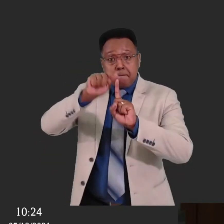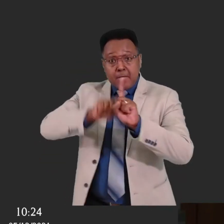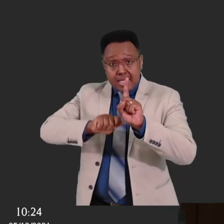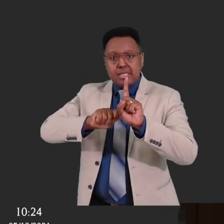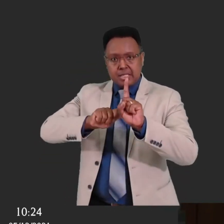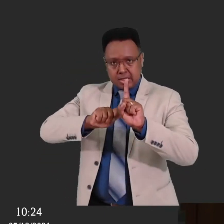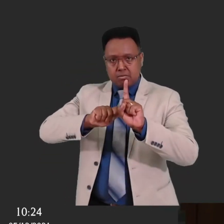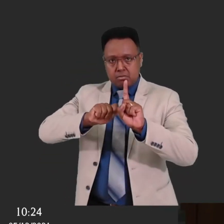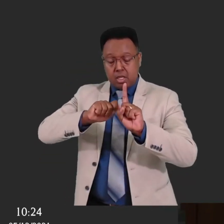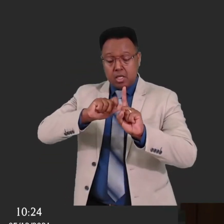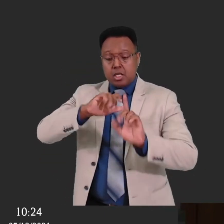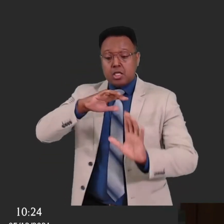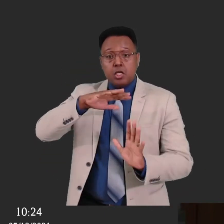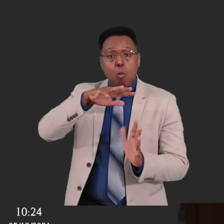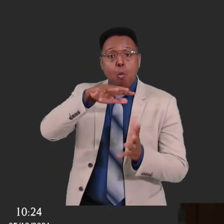no mundo cristão,